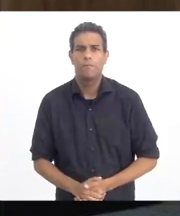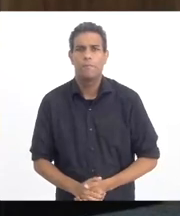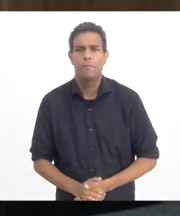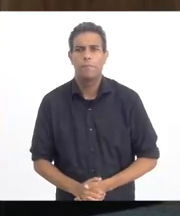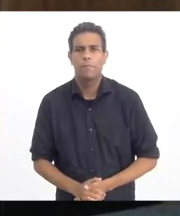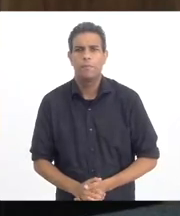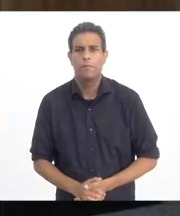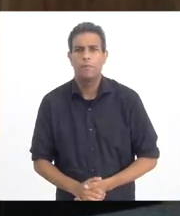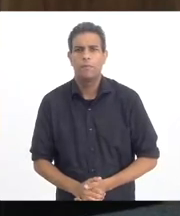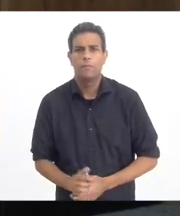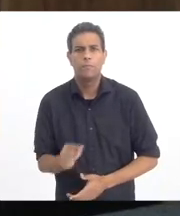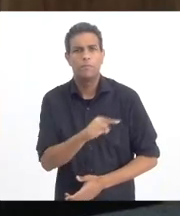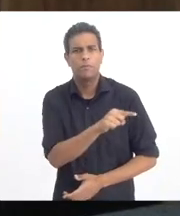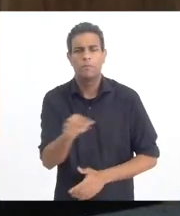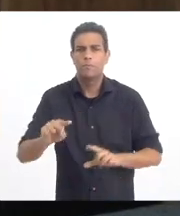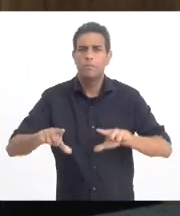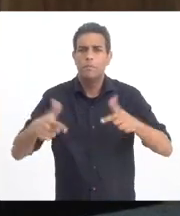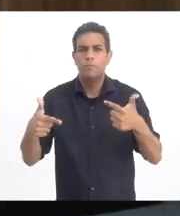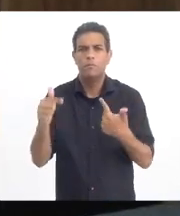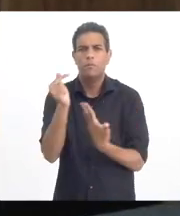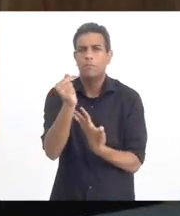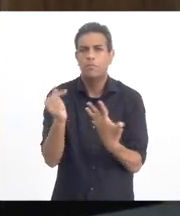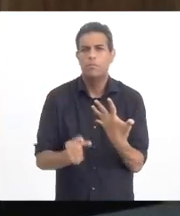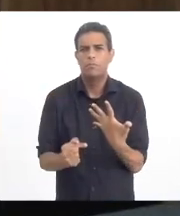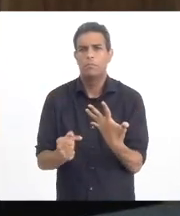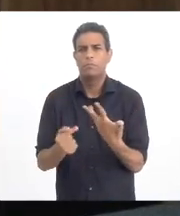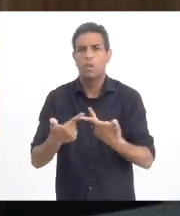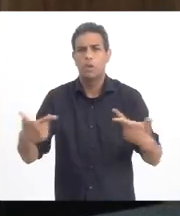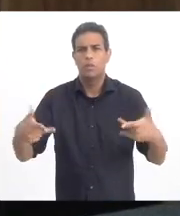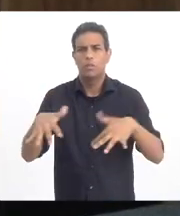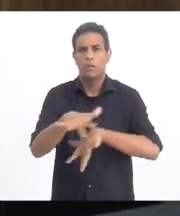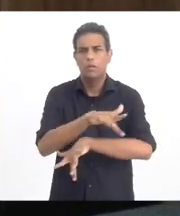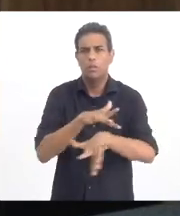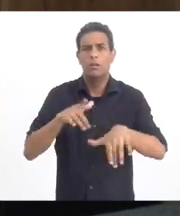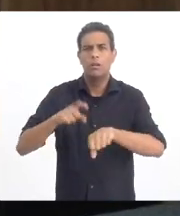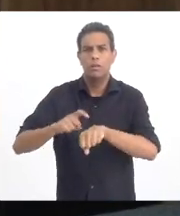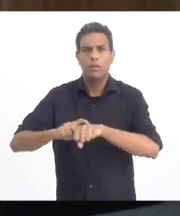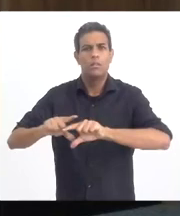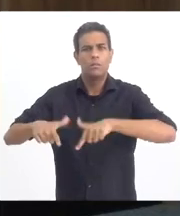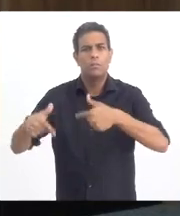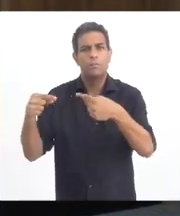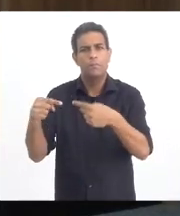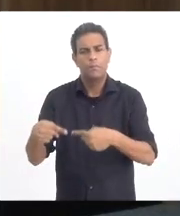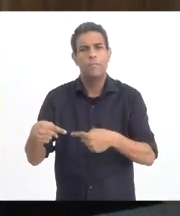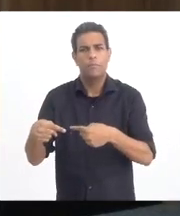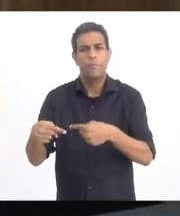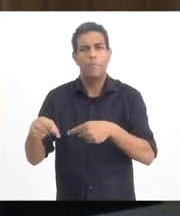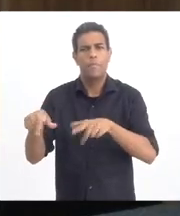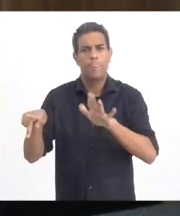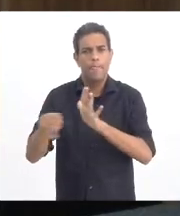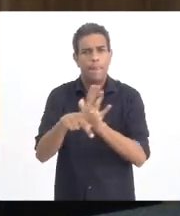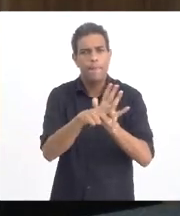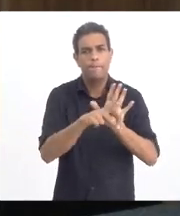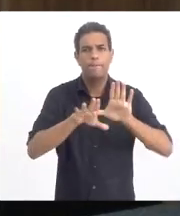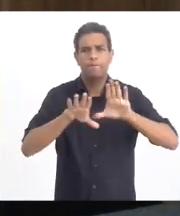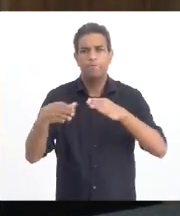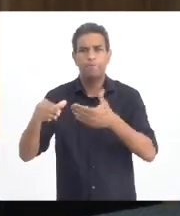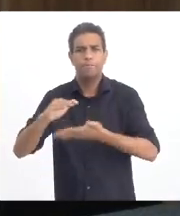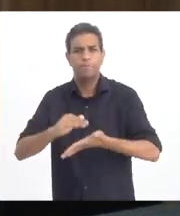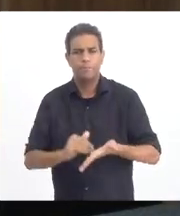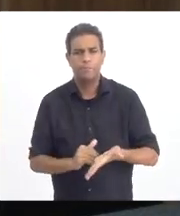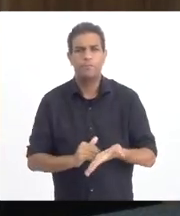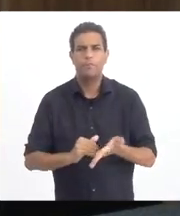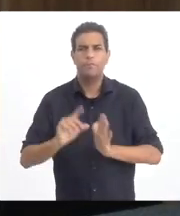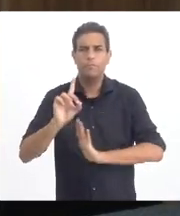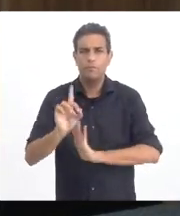para encerrar, o Estado, na hora de aplicar o princípio da simetria para poder tirar o direito,